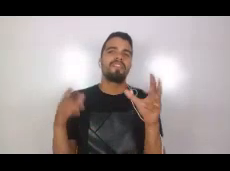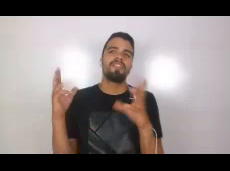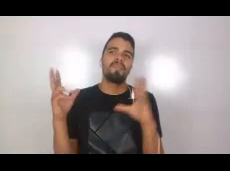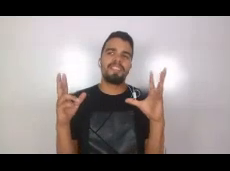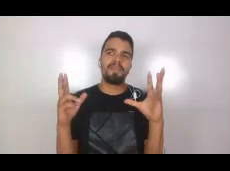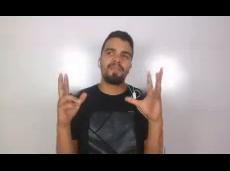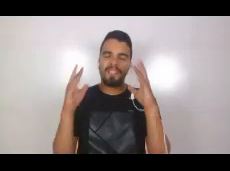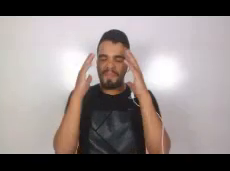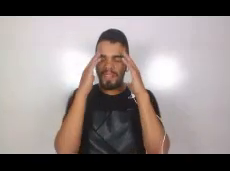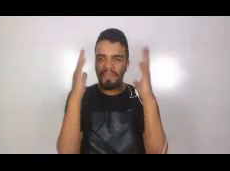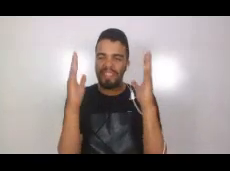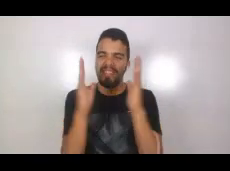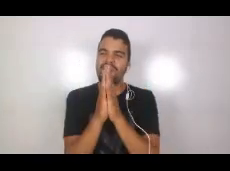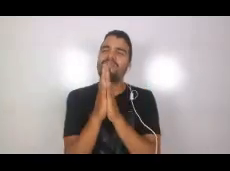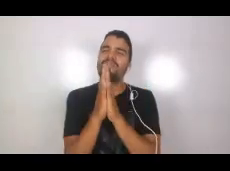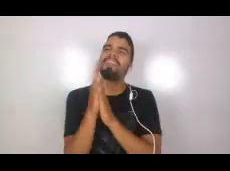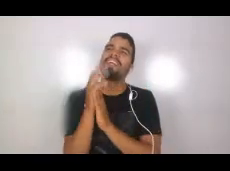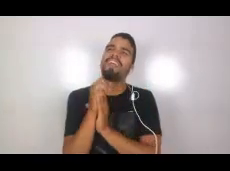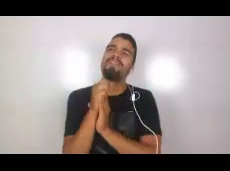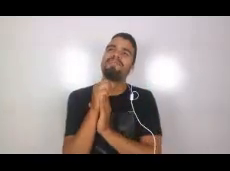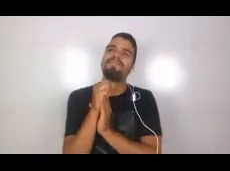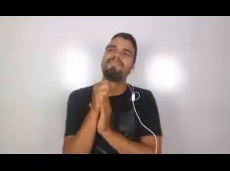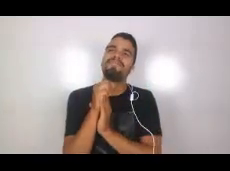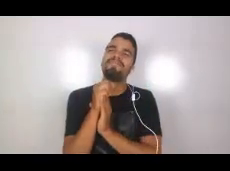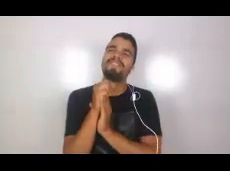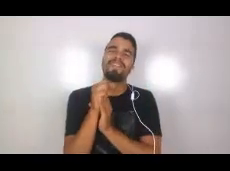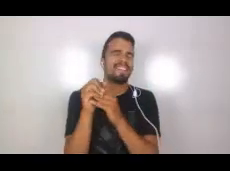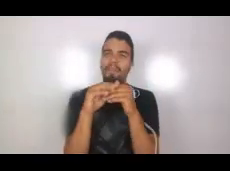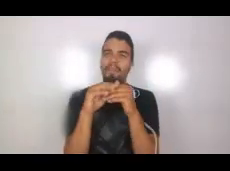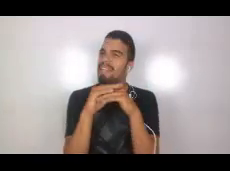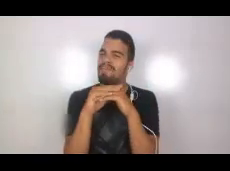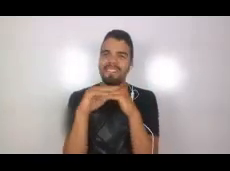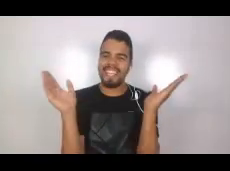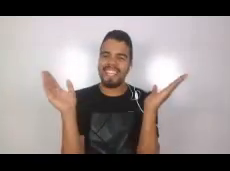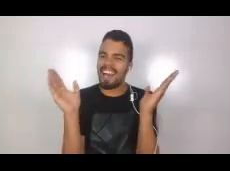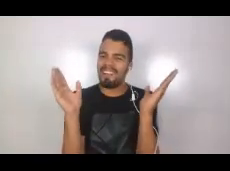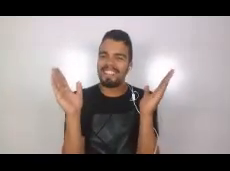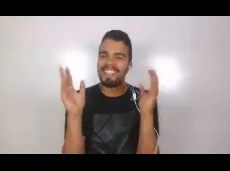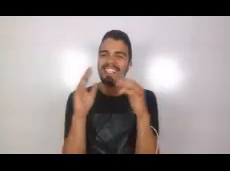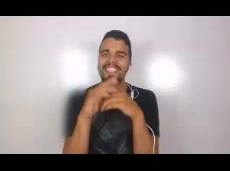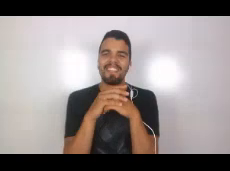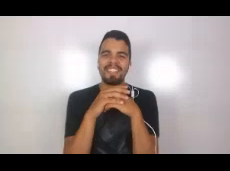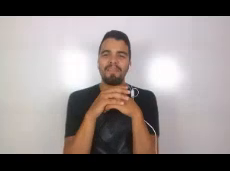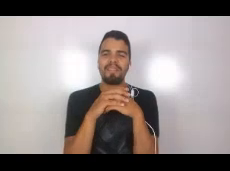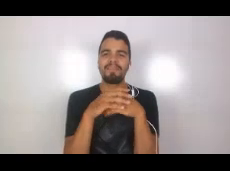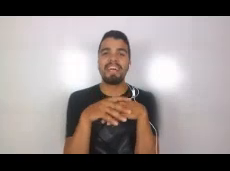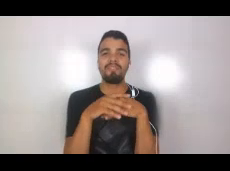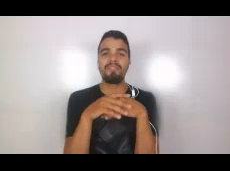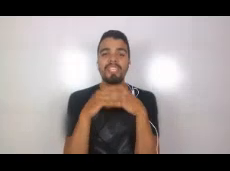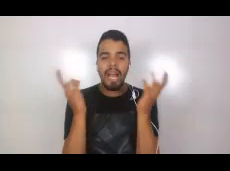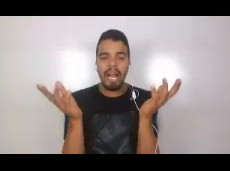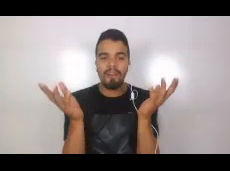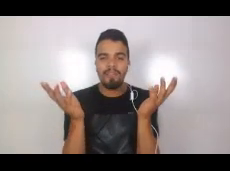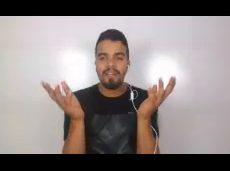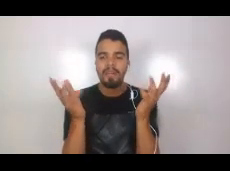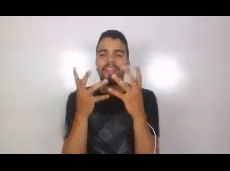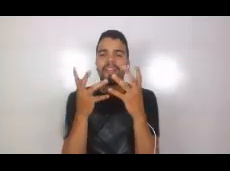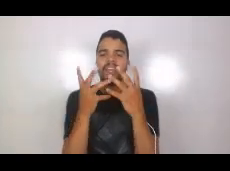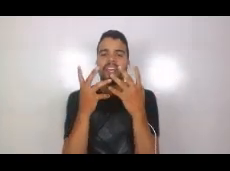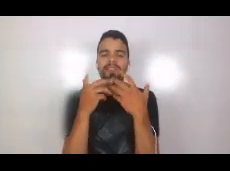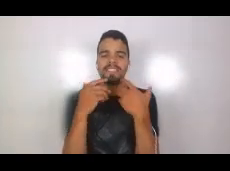que vocês, por exemplo, vocês podem pensar, como que eu, não sabendo o sinal de